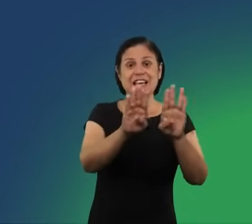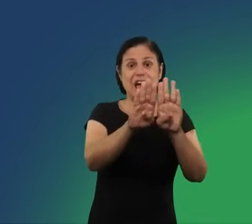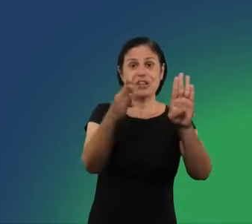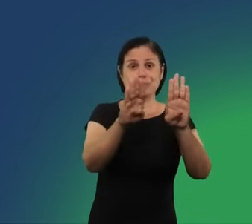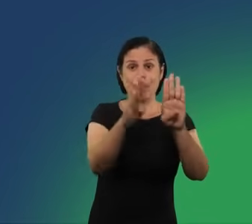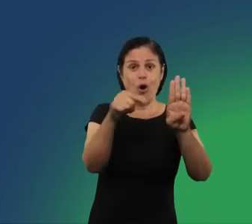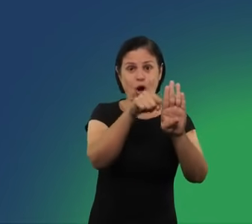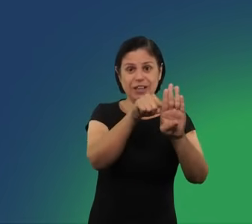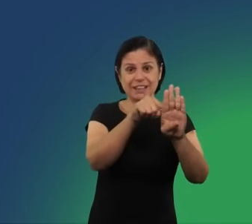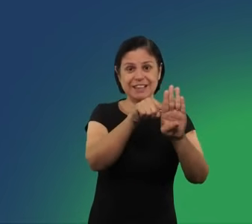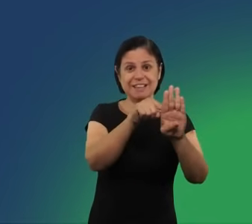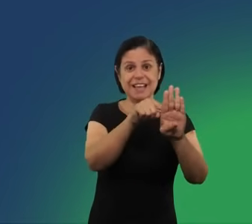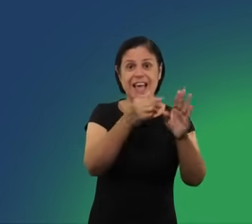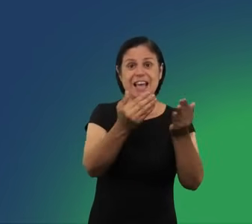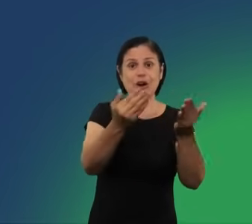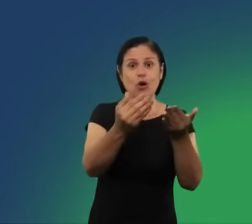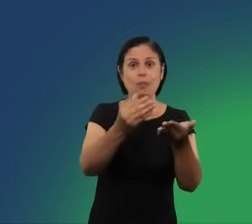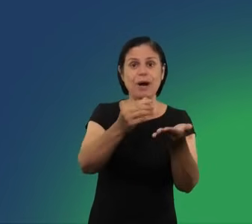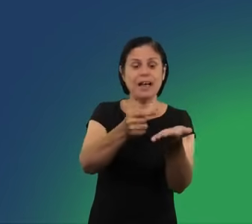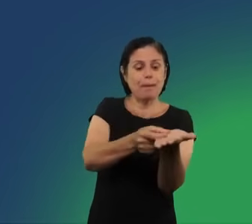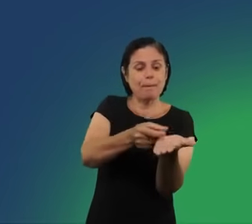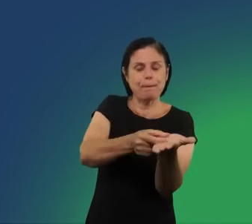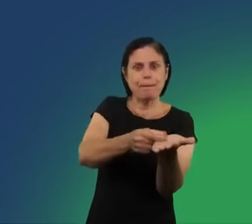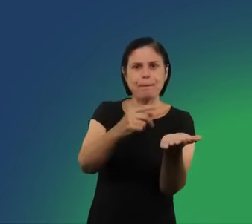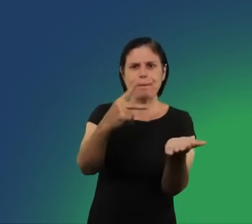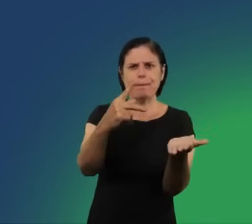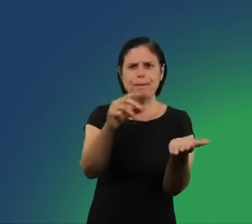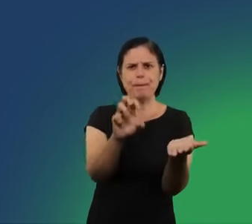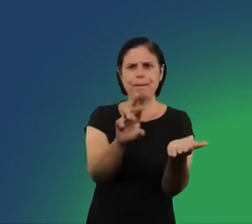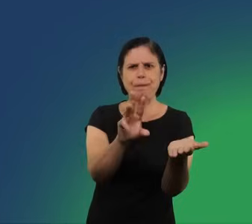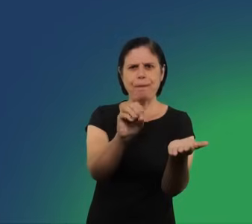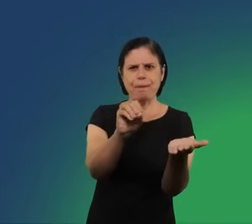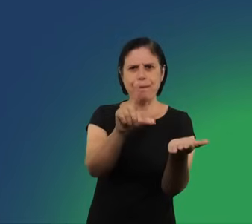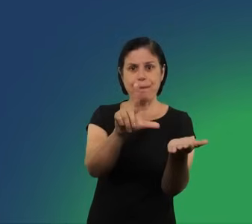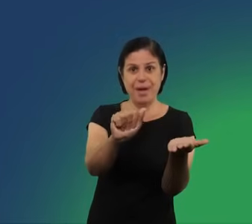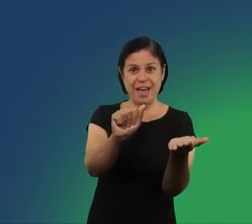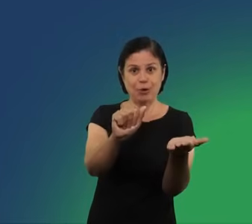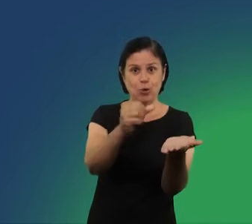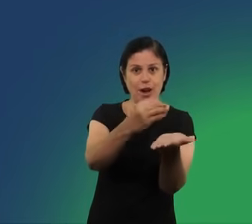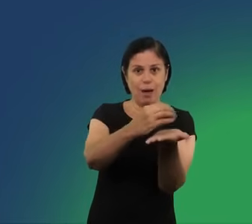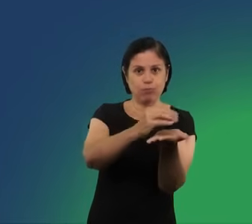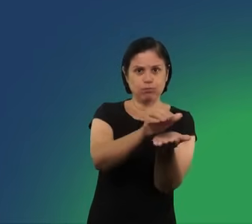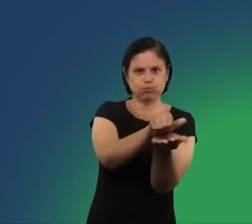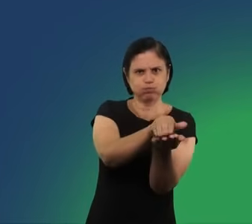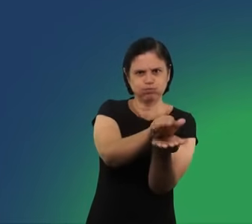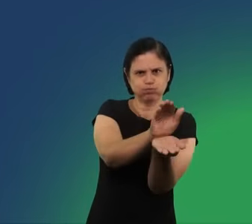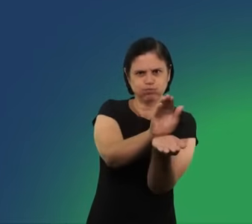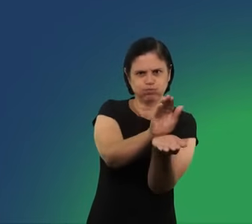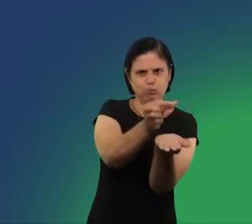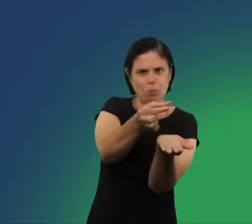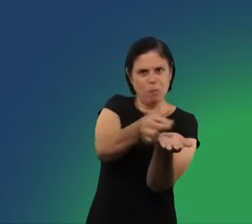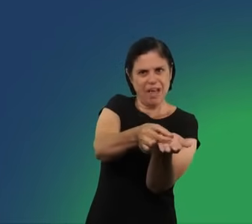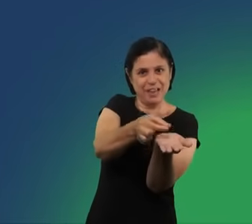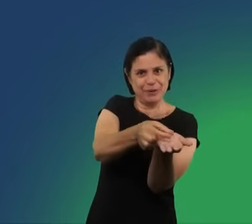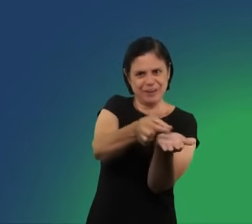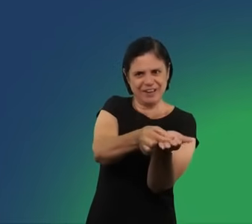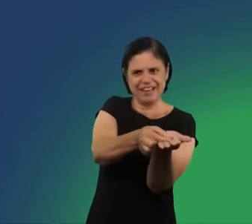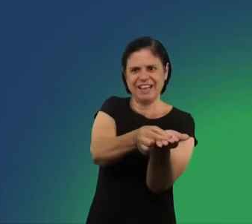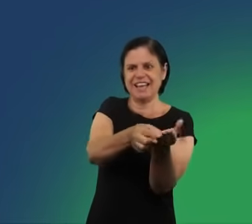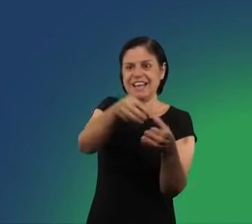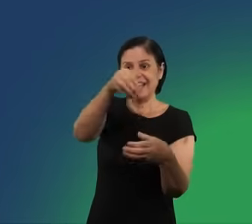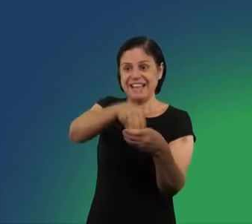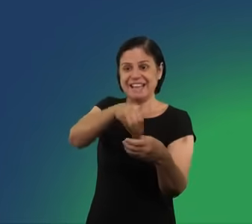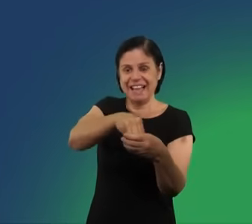das portas era uma pérola, e a praça da cidade de ouro puro com